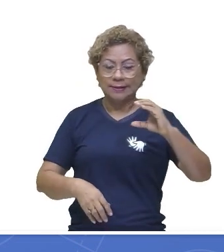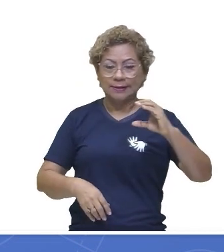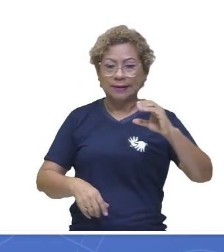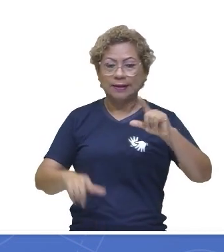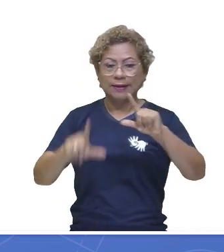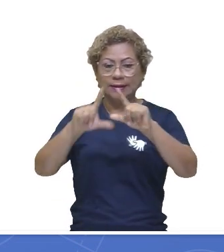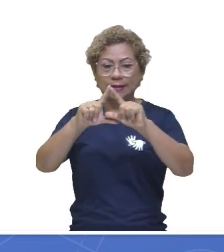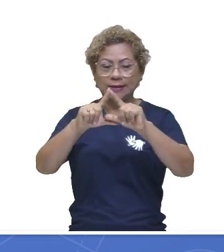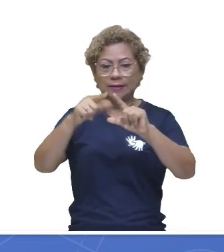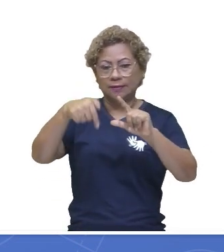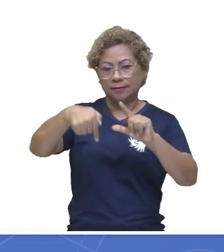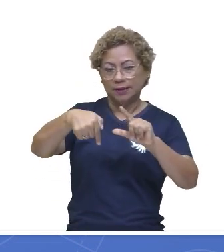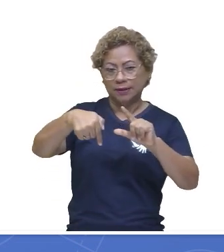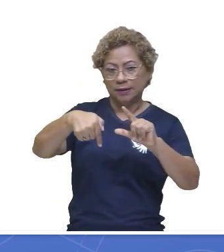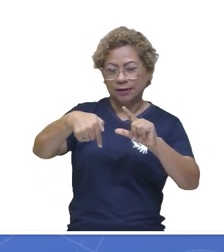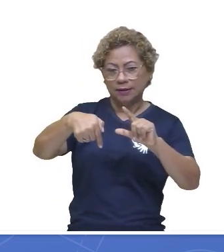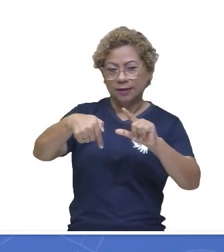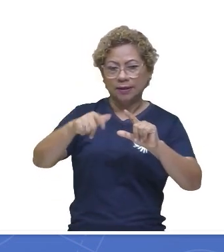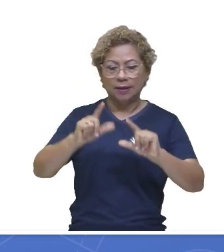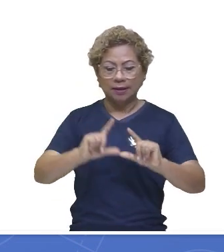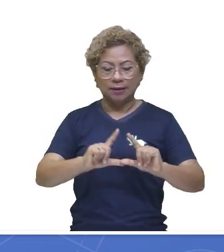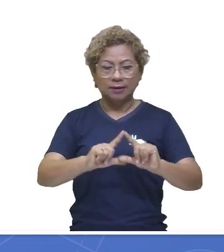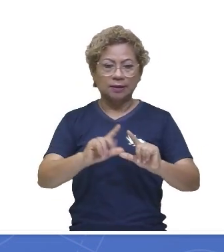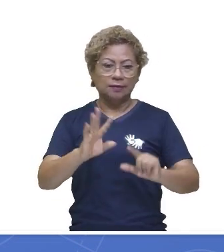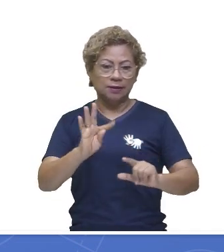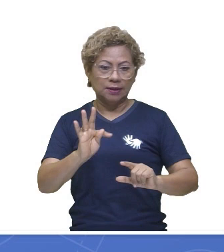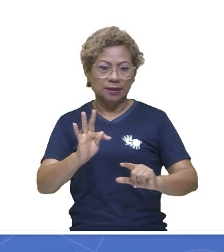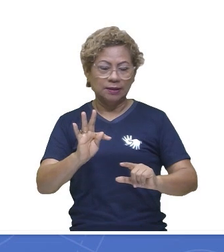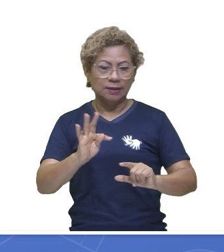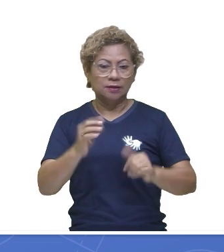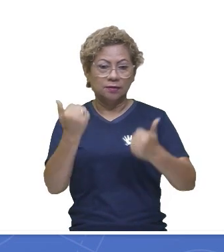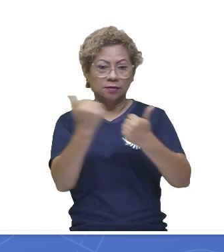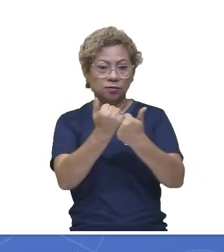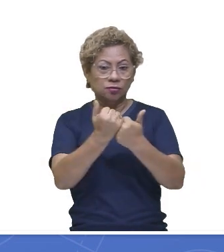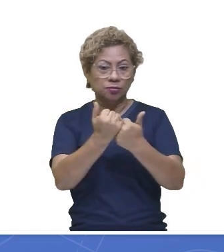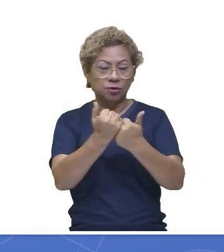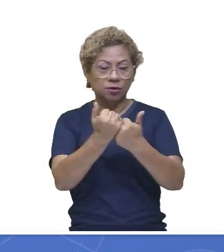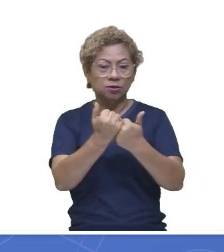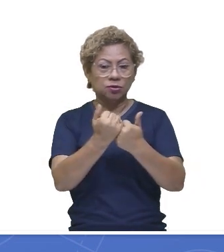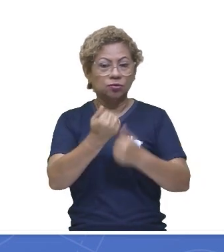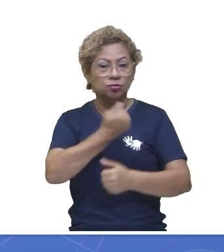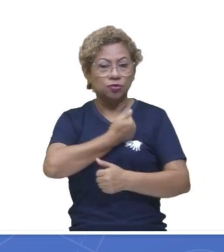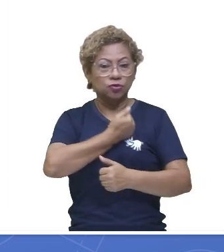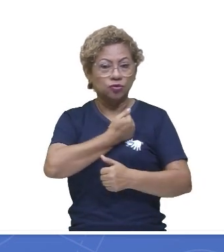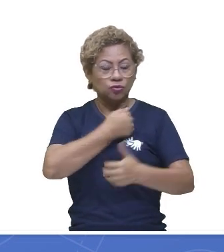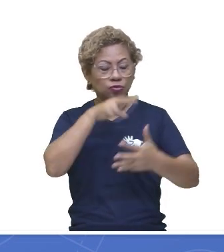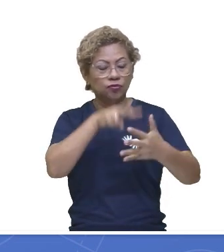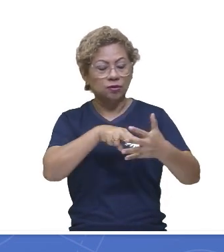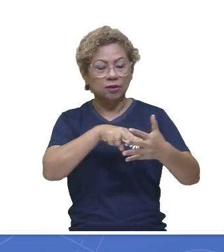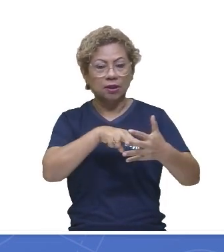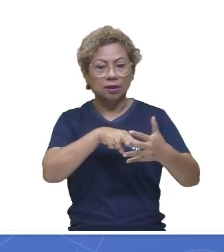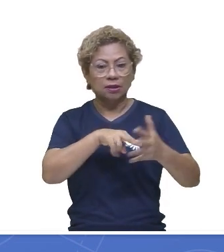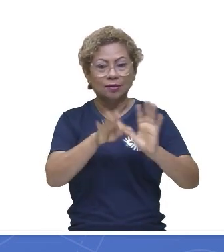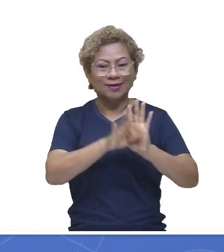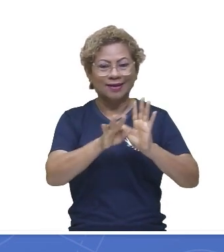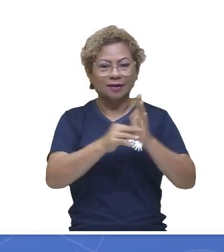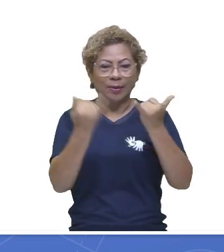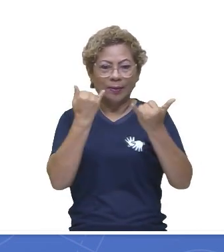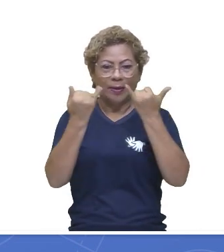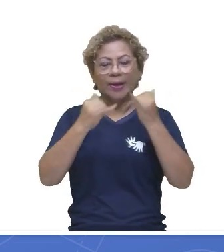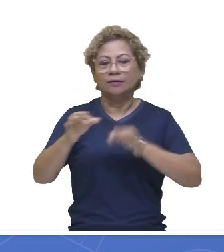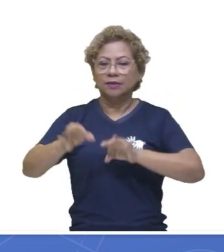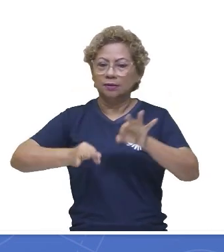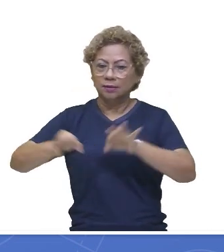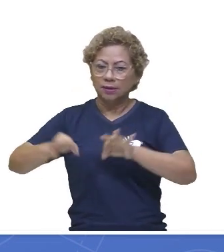Então, a quantidade de calor foi 4.000 dividido por 50, o resultado então é 80